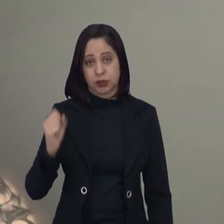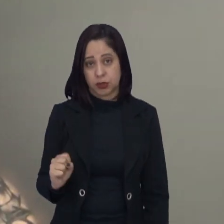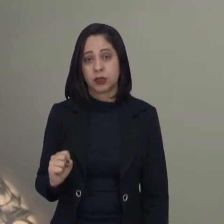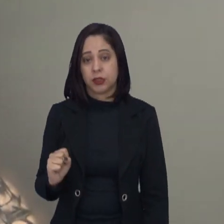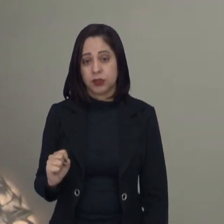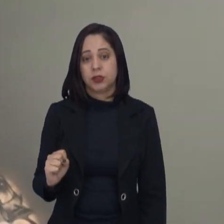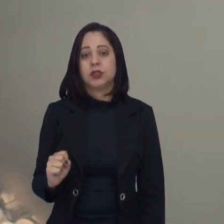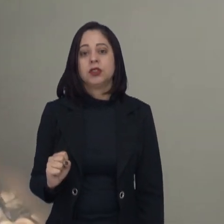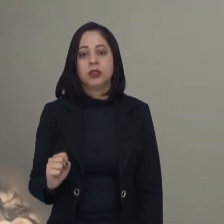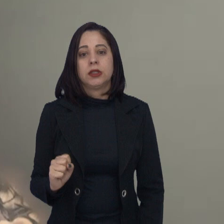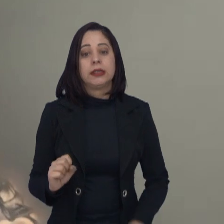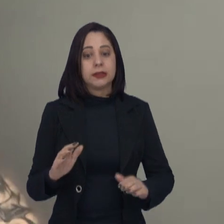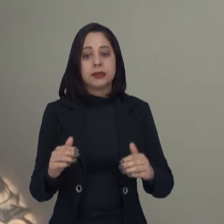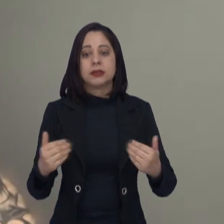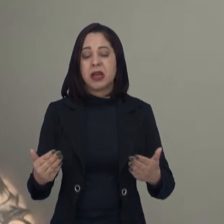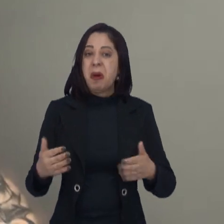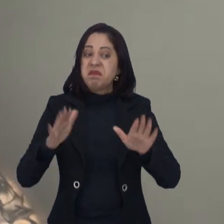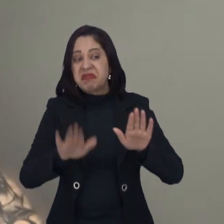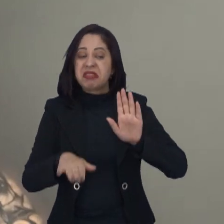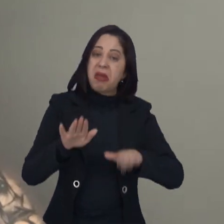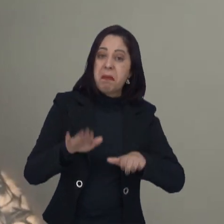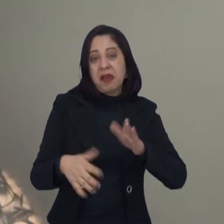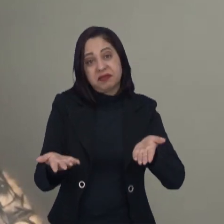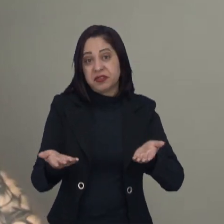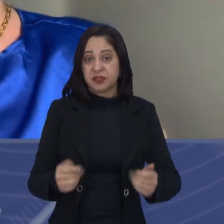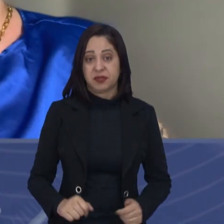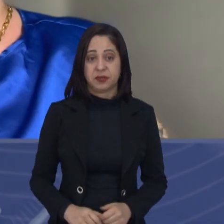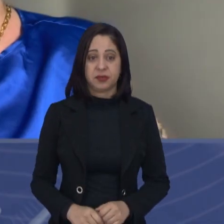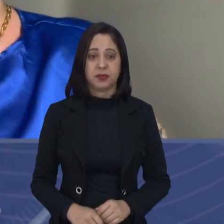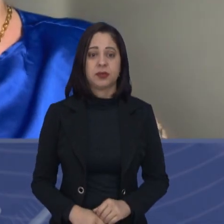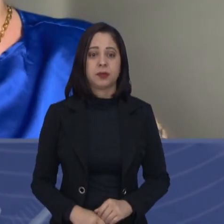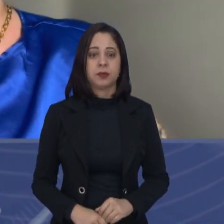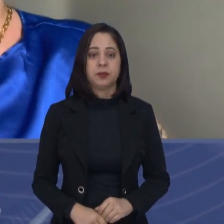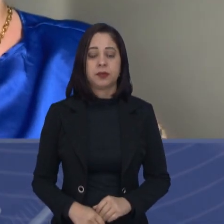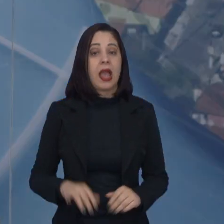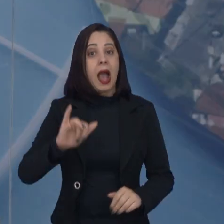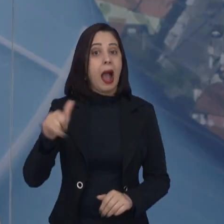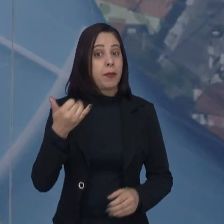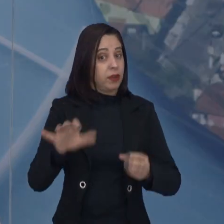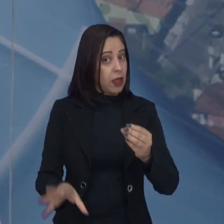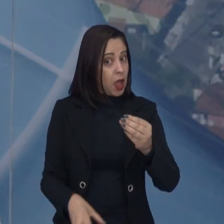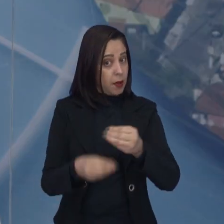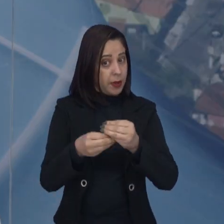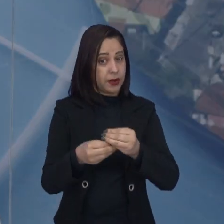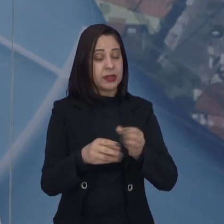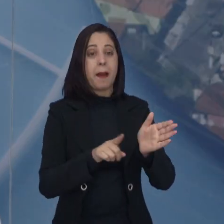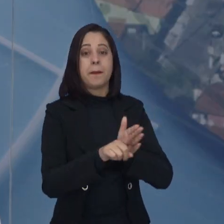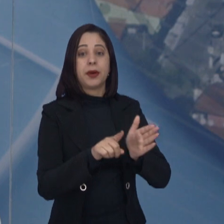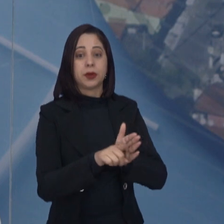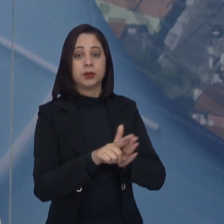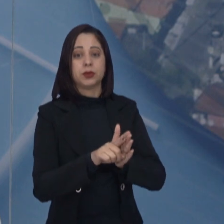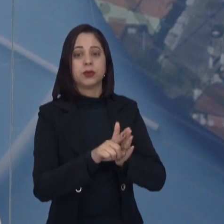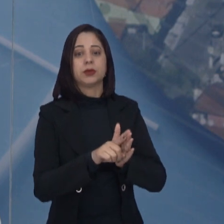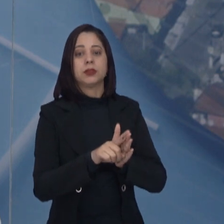esses profissionais. Então, é muito variável, tá? Uhum. Quero até aproveitar esse gancho para perguntar para a Camila, as